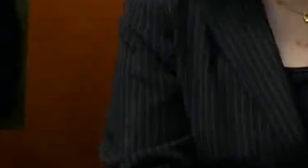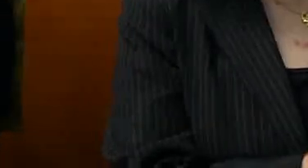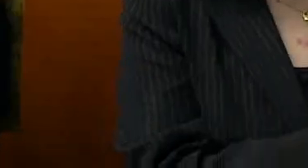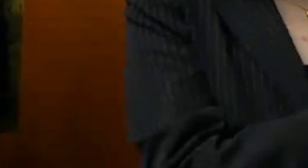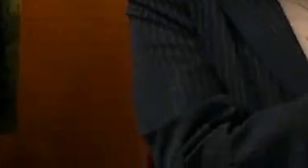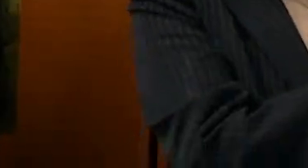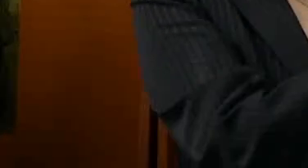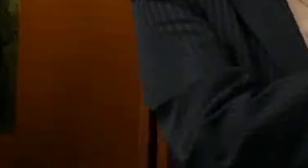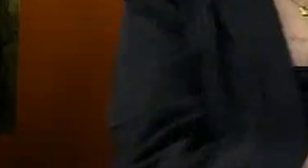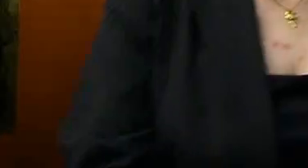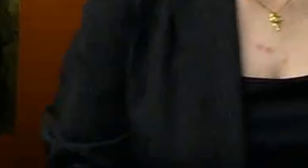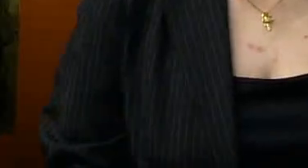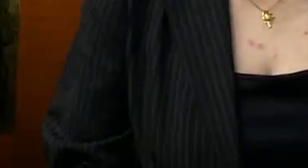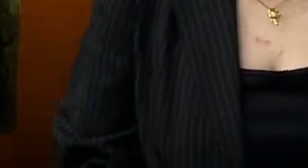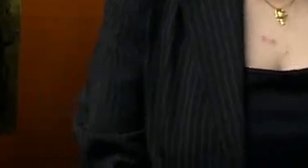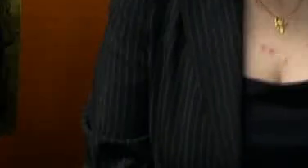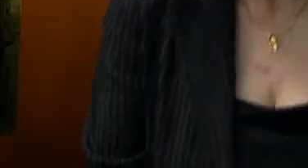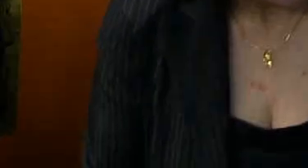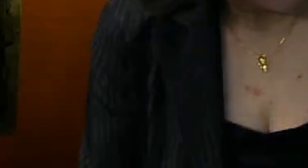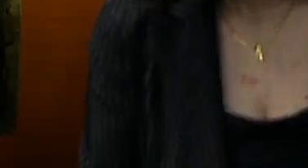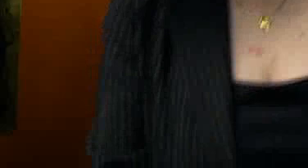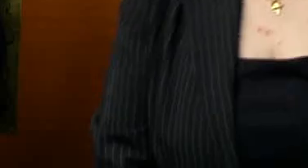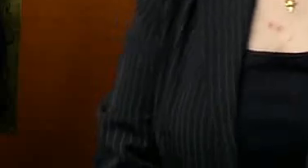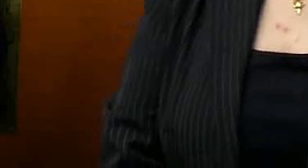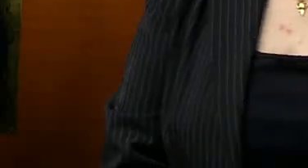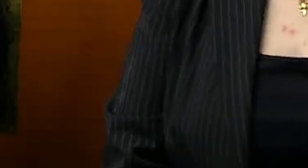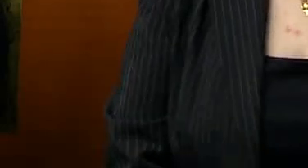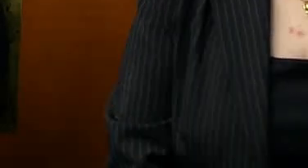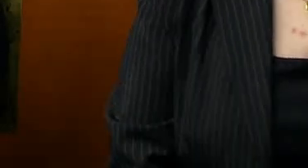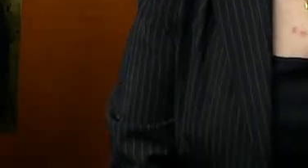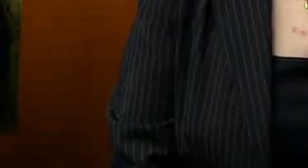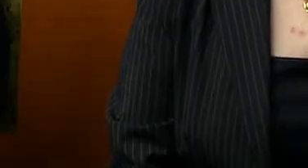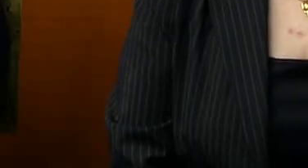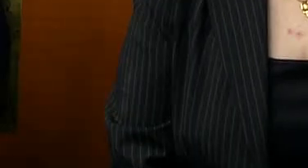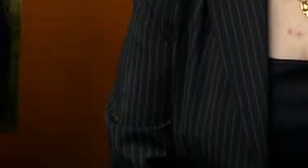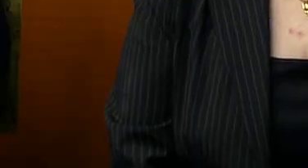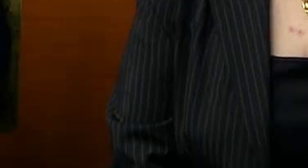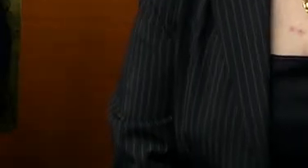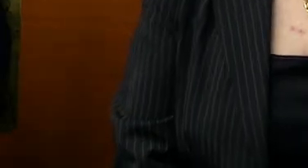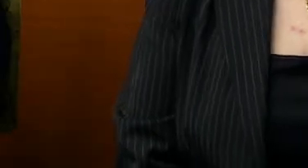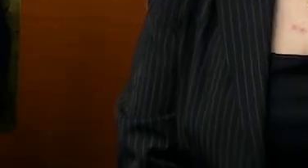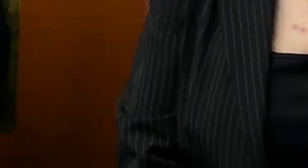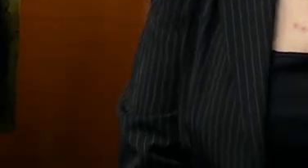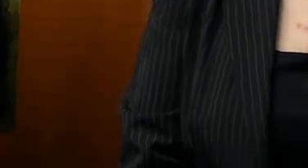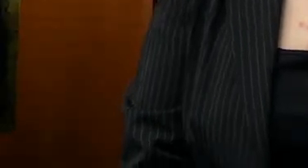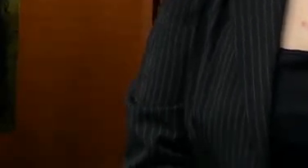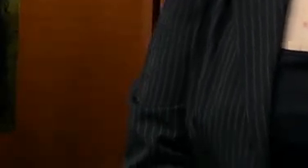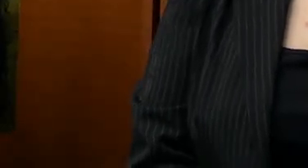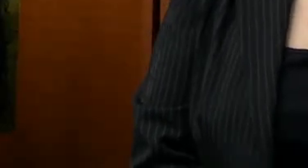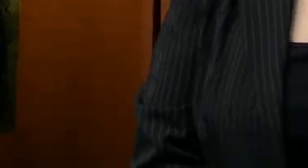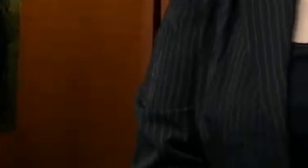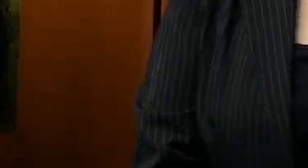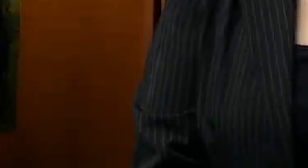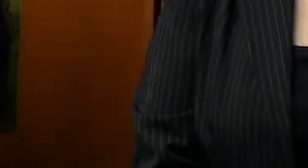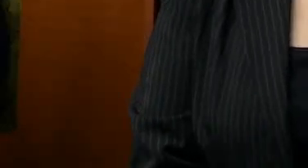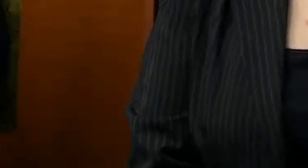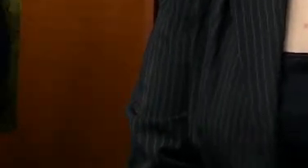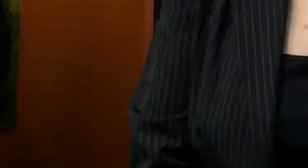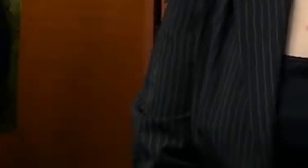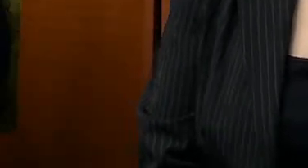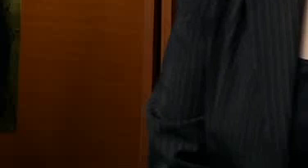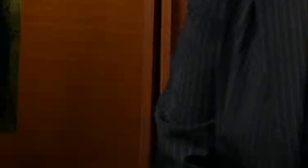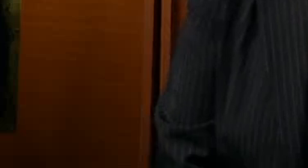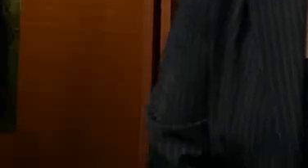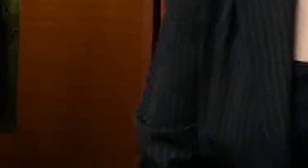aí eu quero falar assim obrigado Luciana oportunidade tô sabe que eu sou apaixonado por plantas em especial por